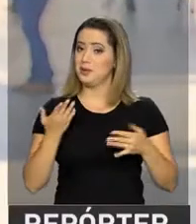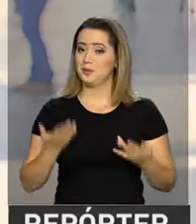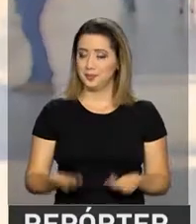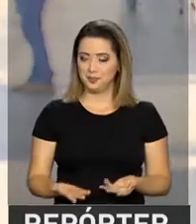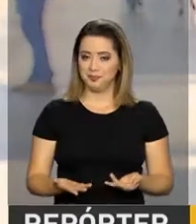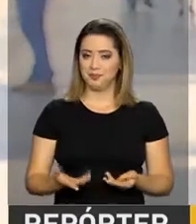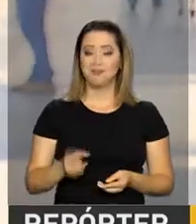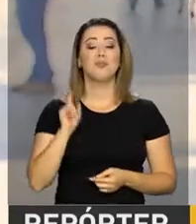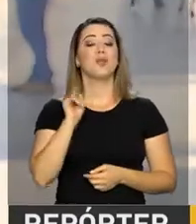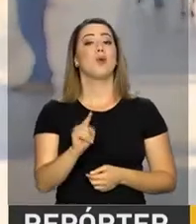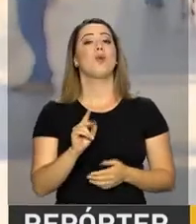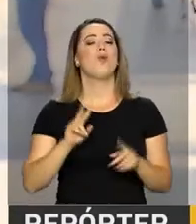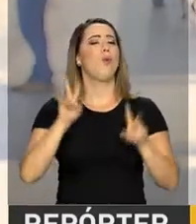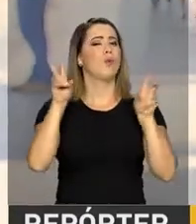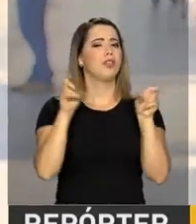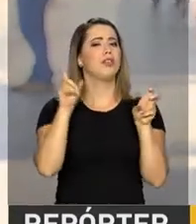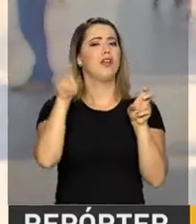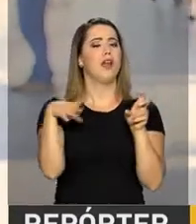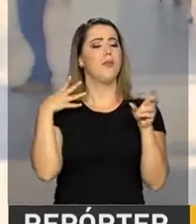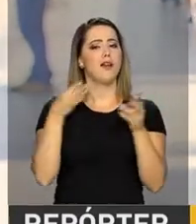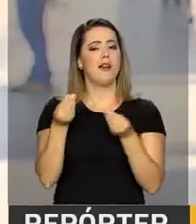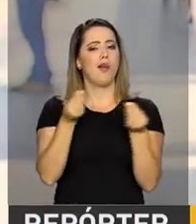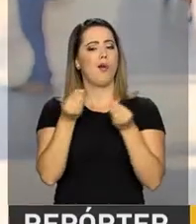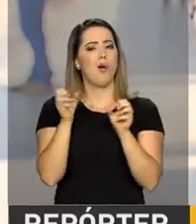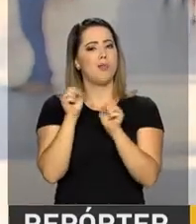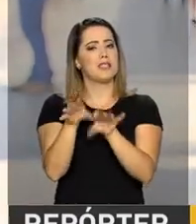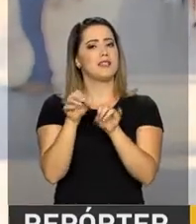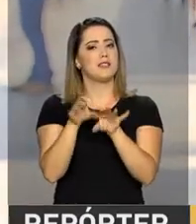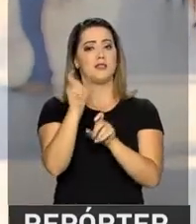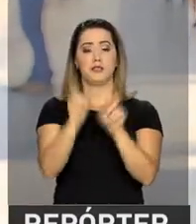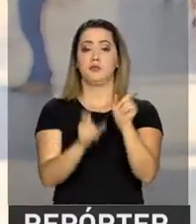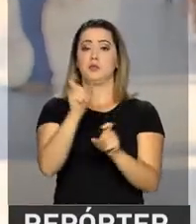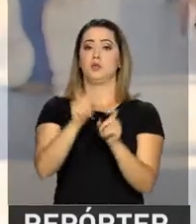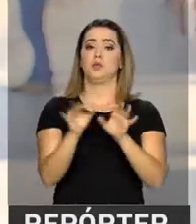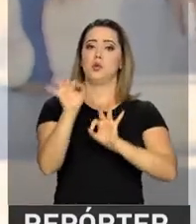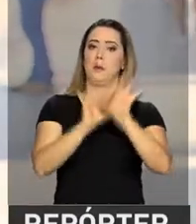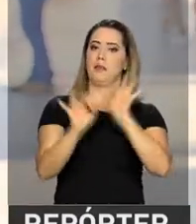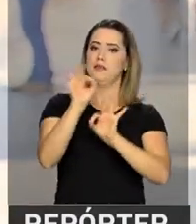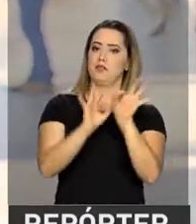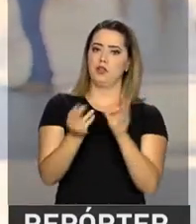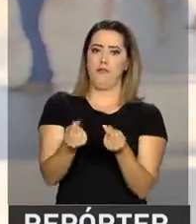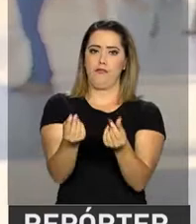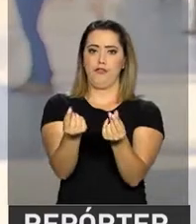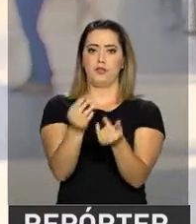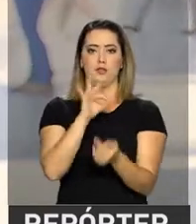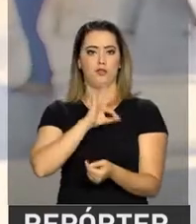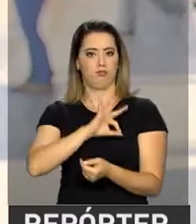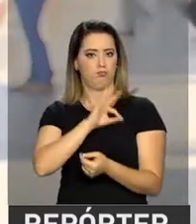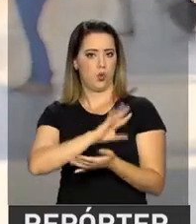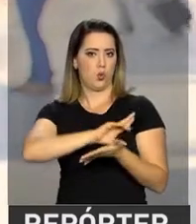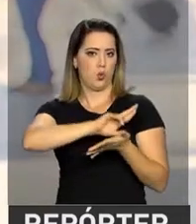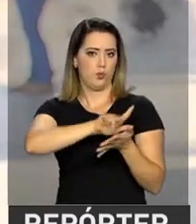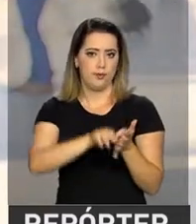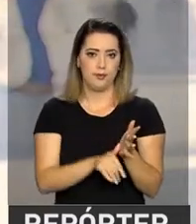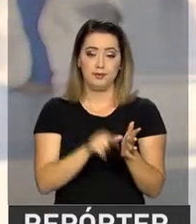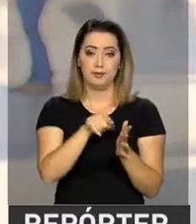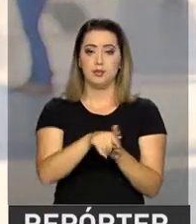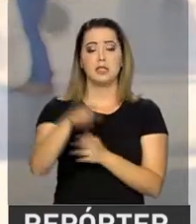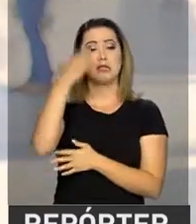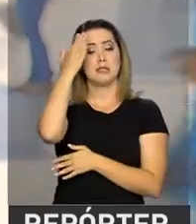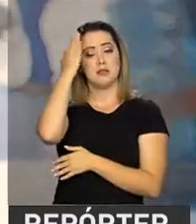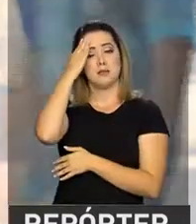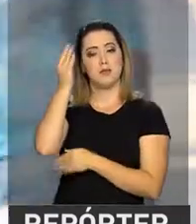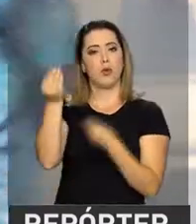os participantes sobre questões como o orçamento doméstico e planejamento financeiro além de dar noções sobre o funcionamento